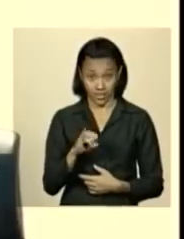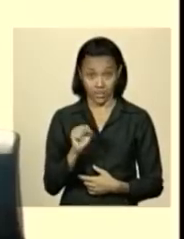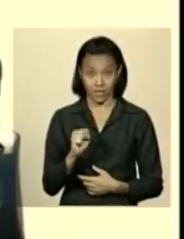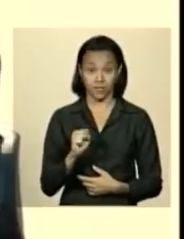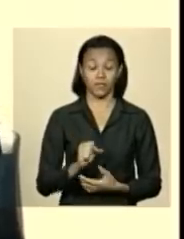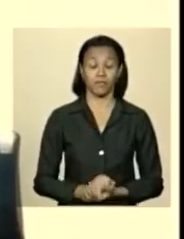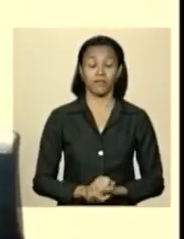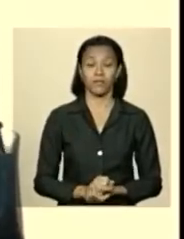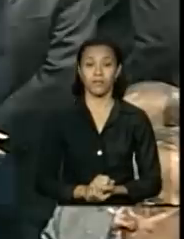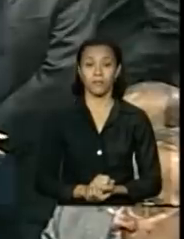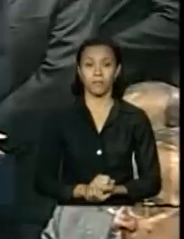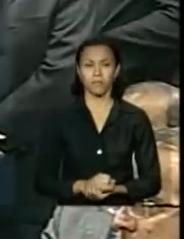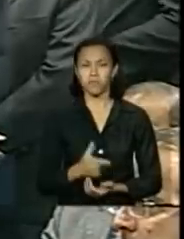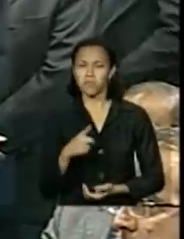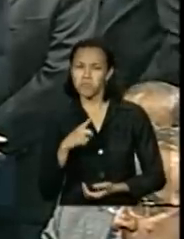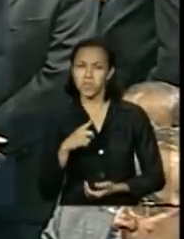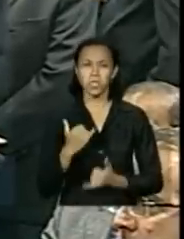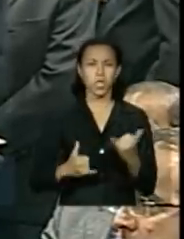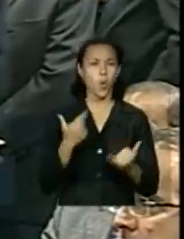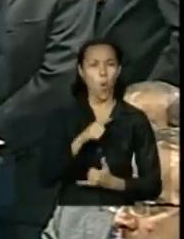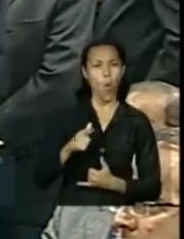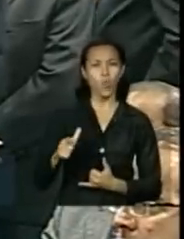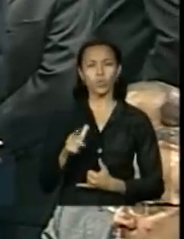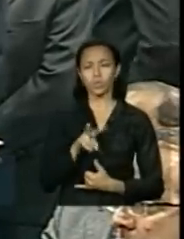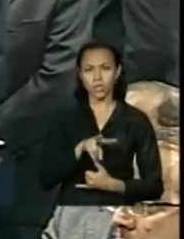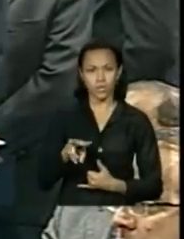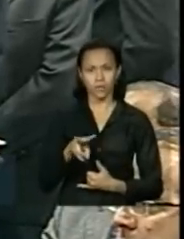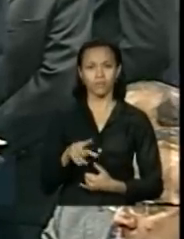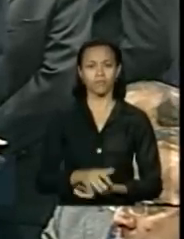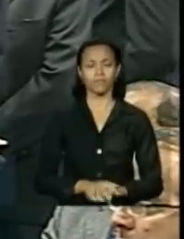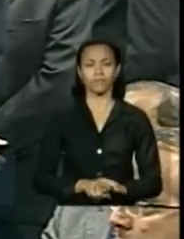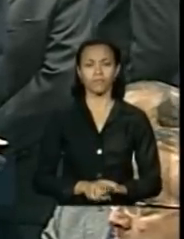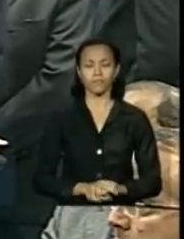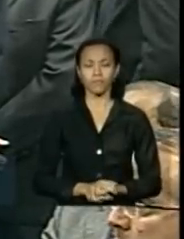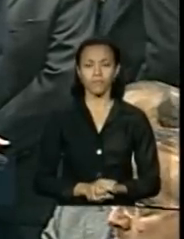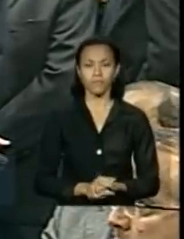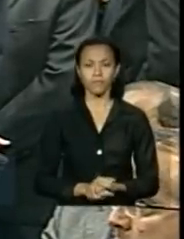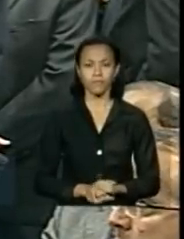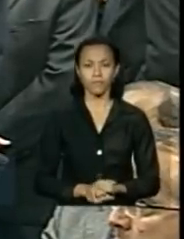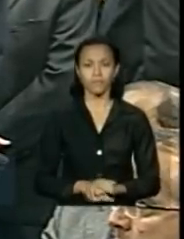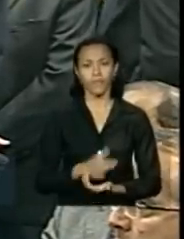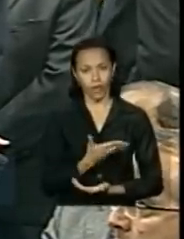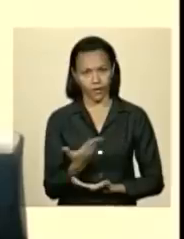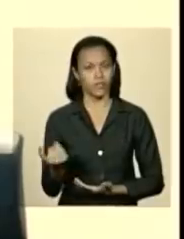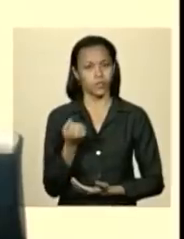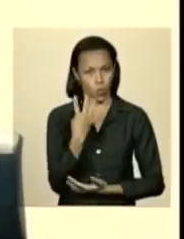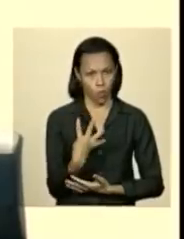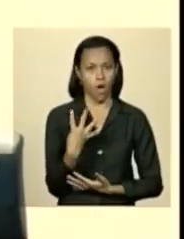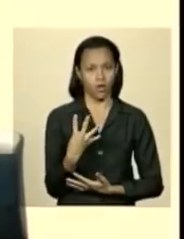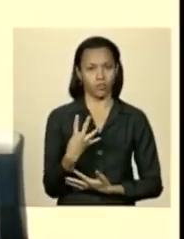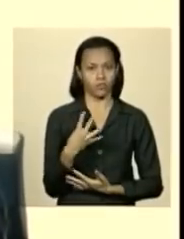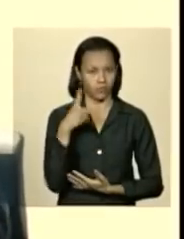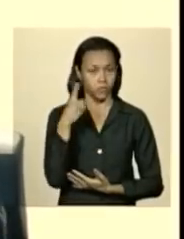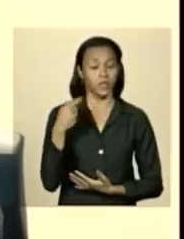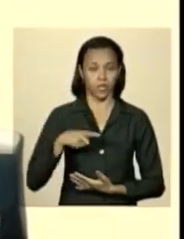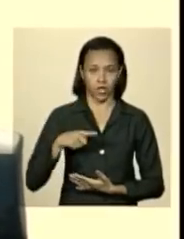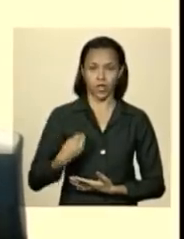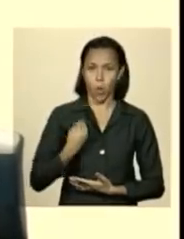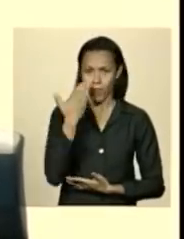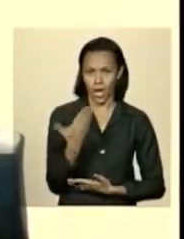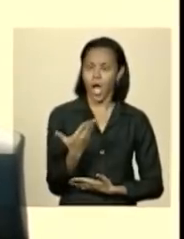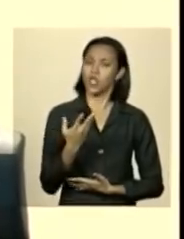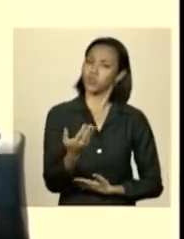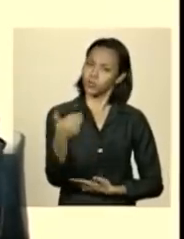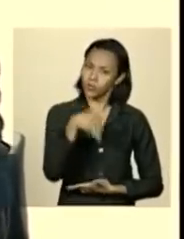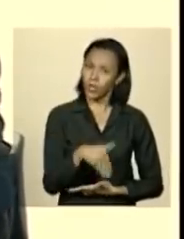Carvalho Não sei se tem algum outro que eu não esteja enxergando aqui mas se tiver eu acho que são esses quatro parlamentares Muito obrigado pela presença de